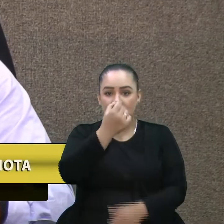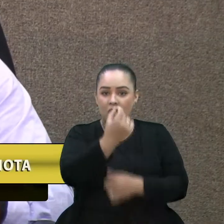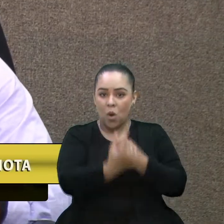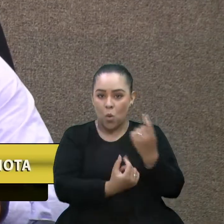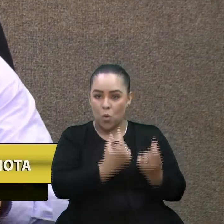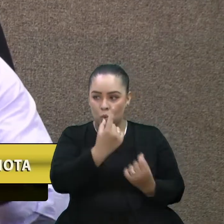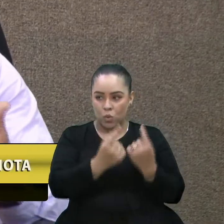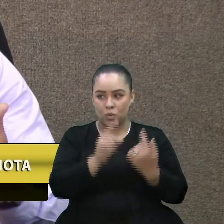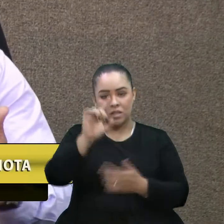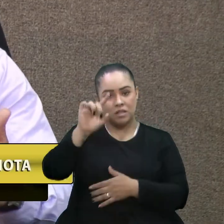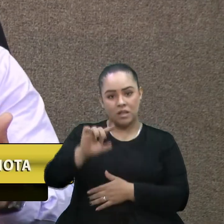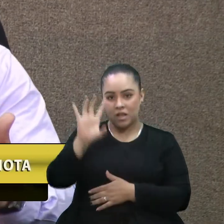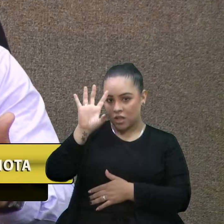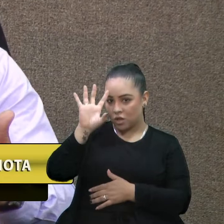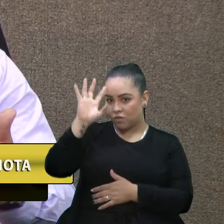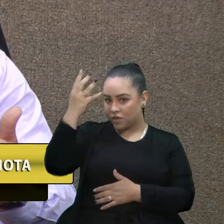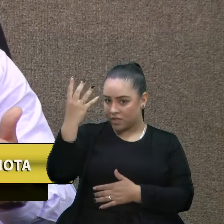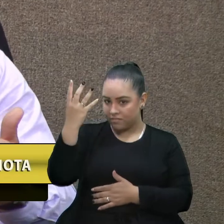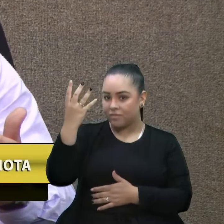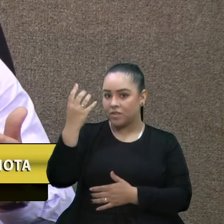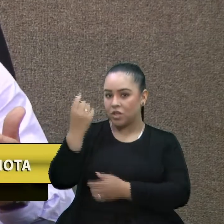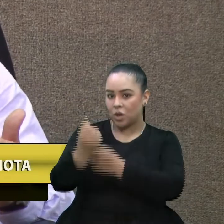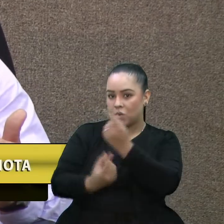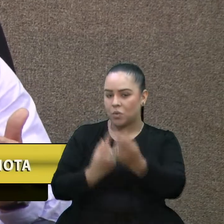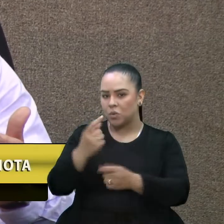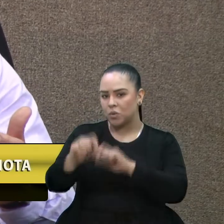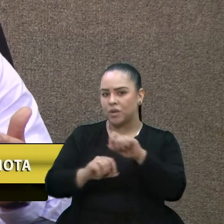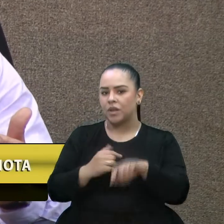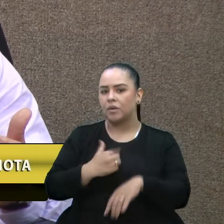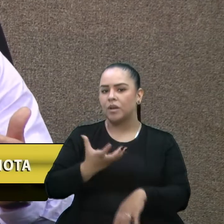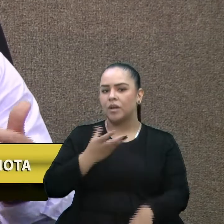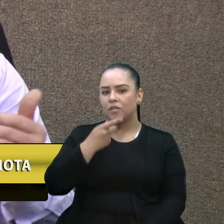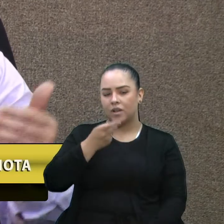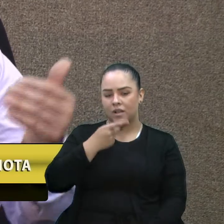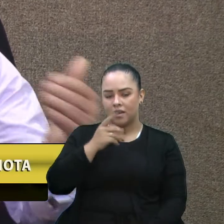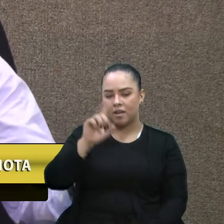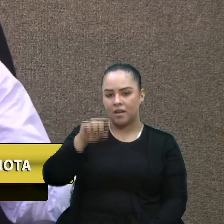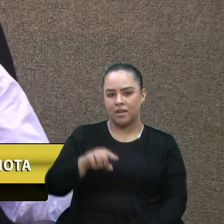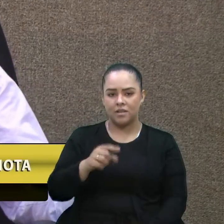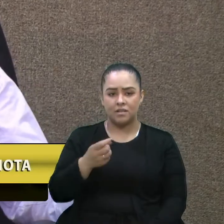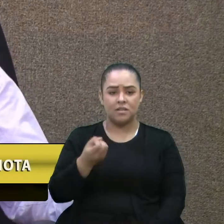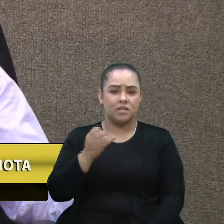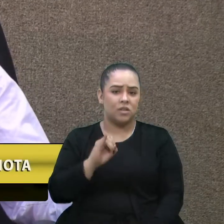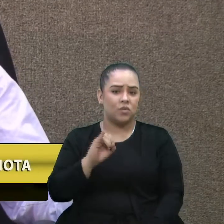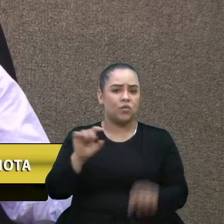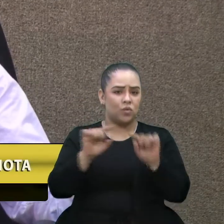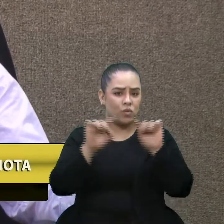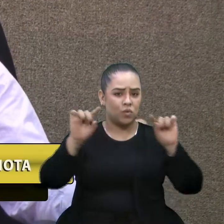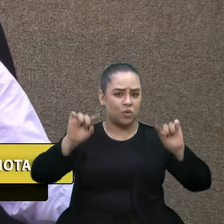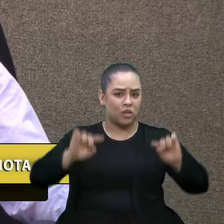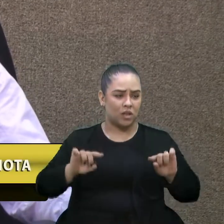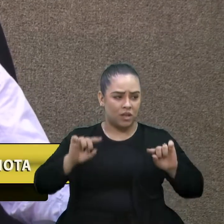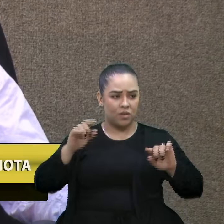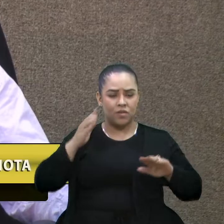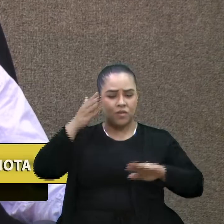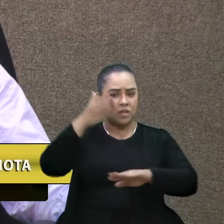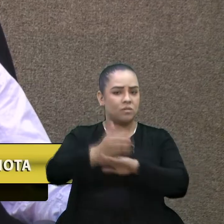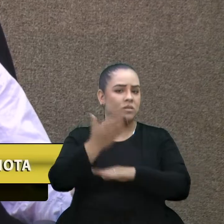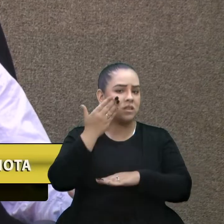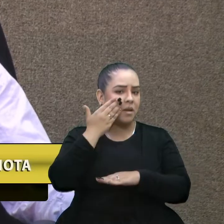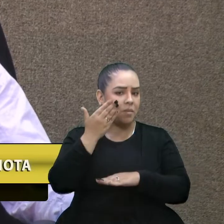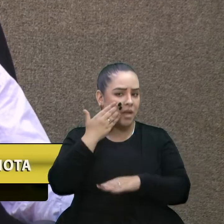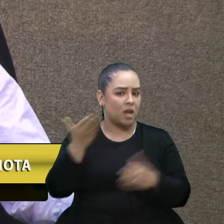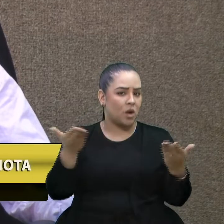seja a solução dos outros. O que eu queria dizer é o seguinte: quem sabe agora os funcionários, vindo a saber